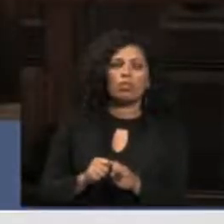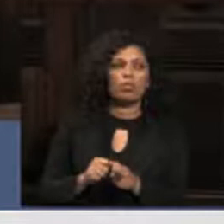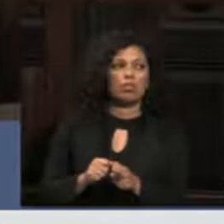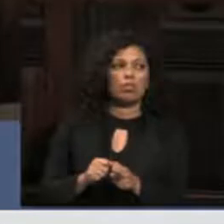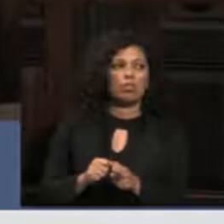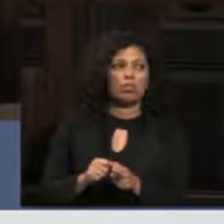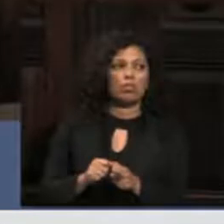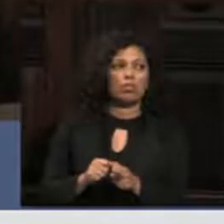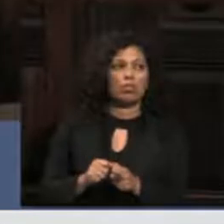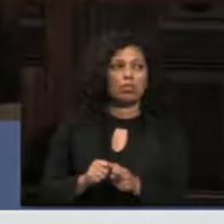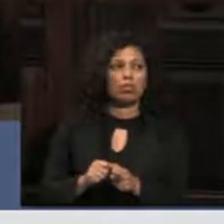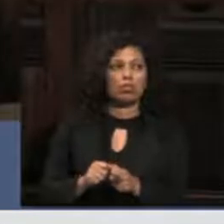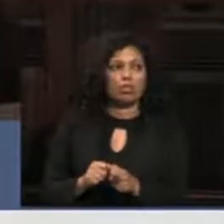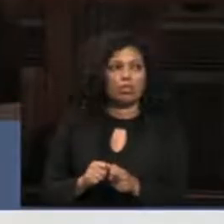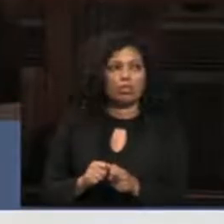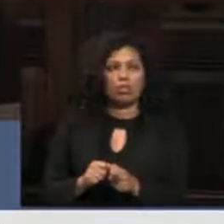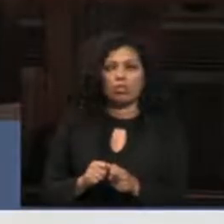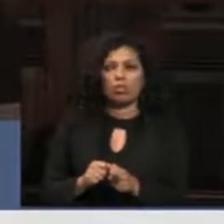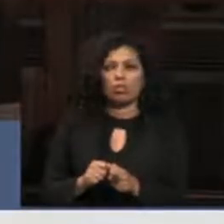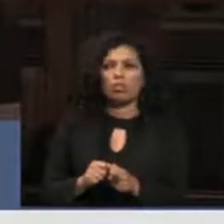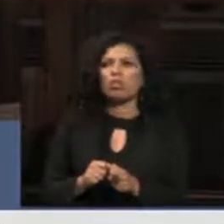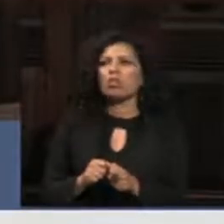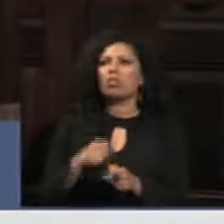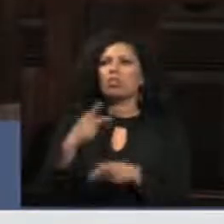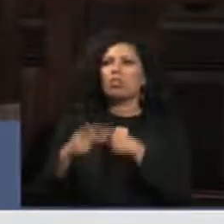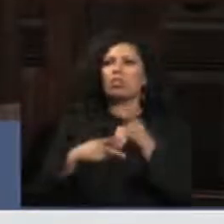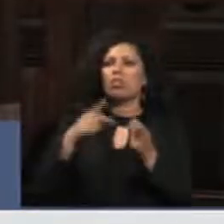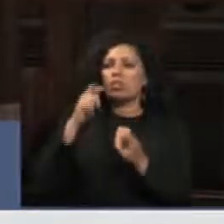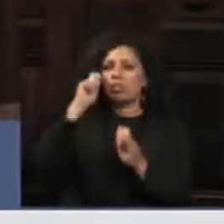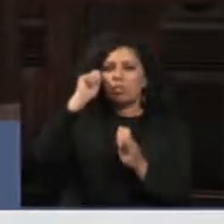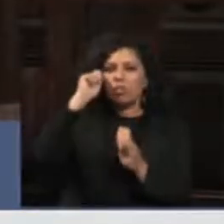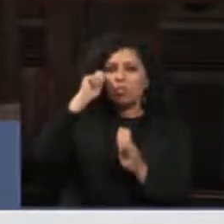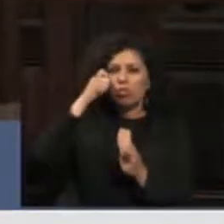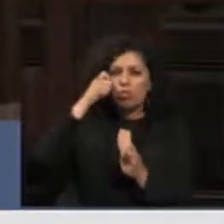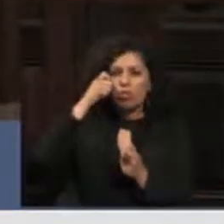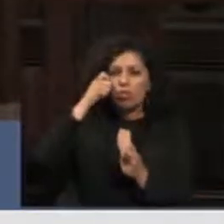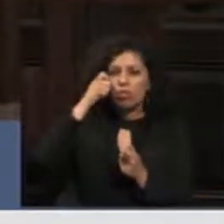se referindo aos negros quilombolas